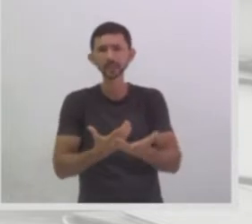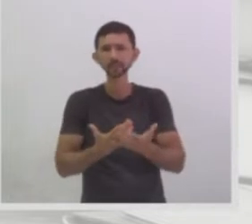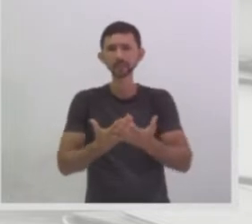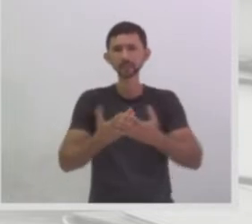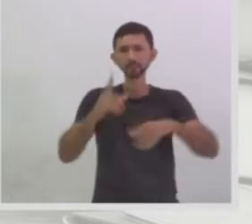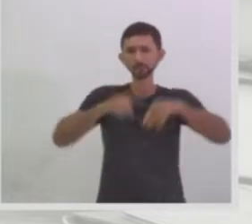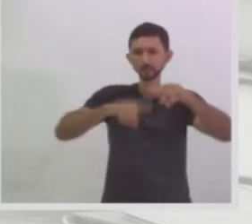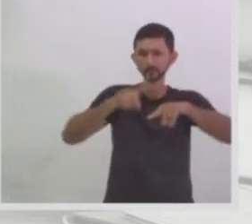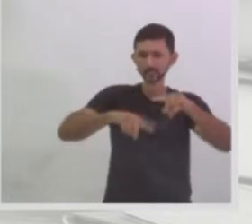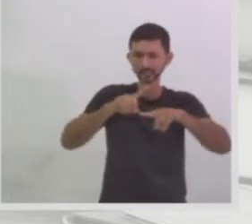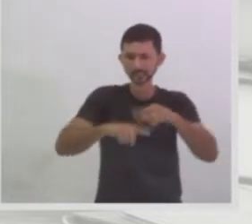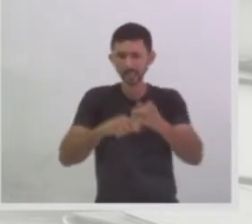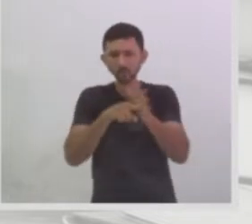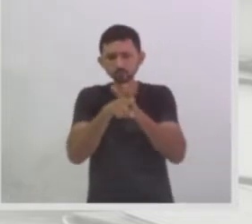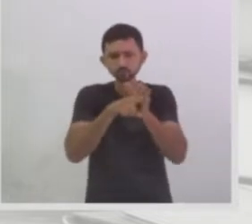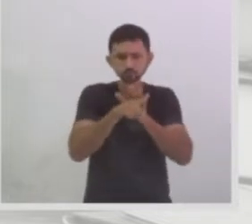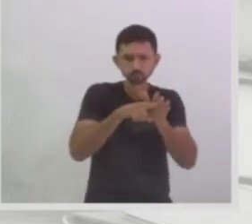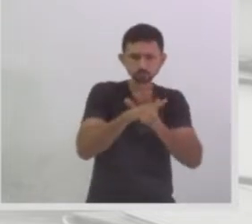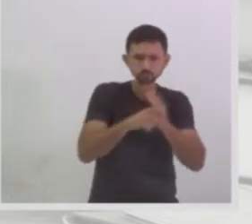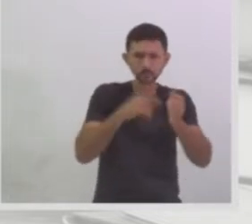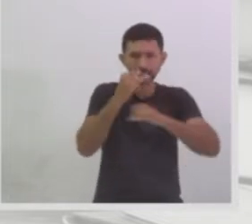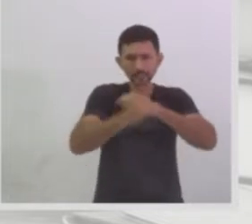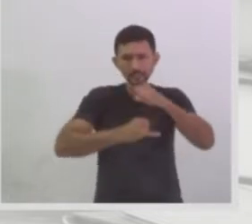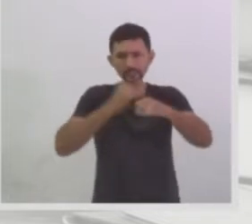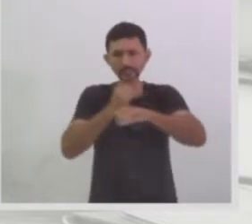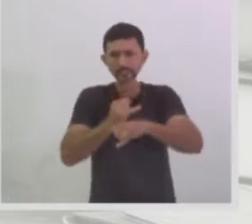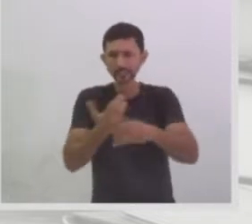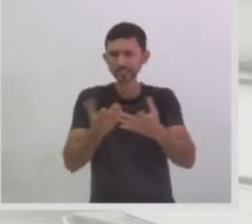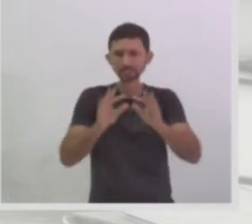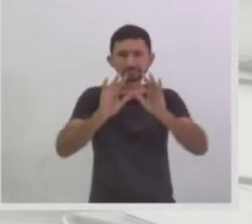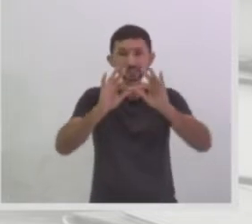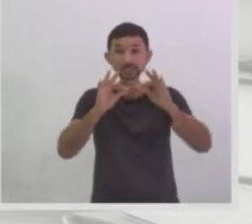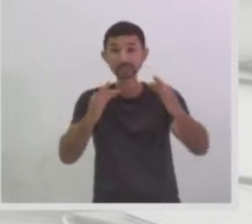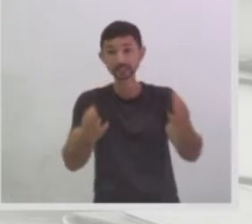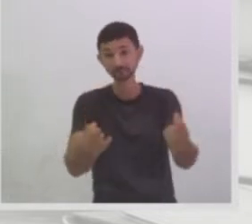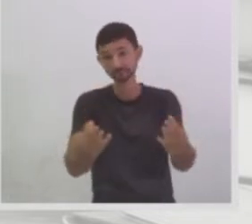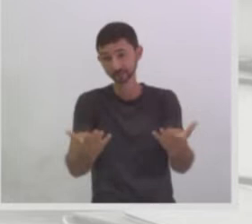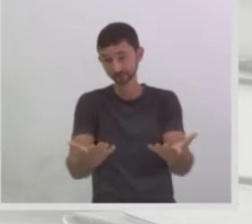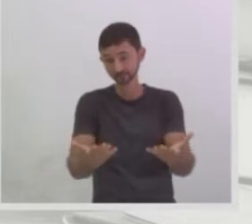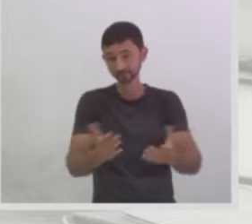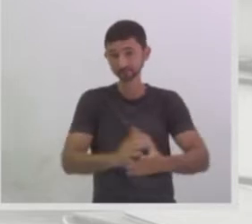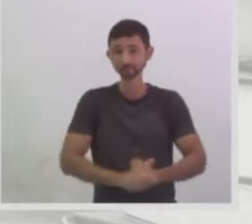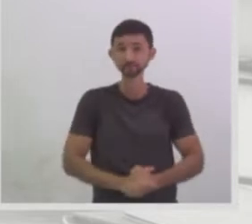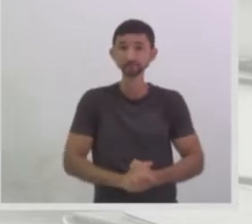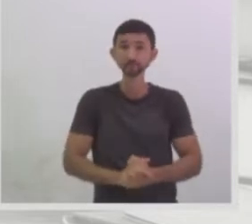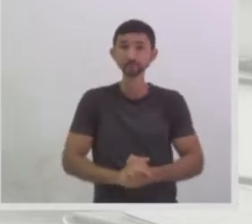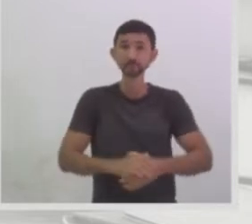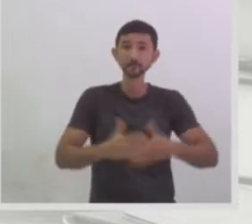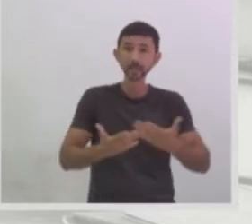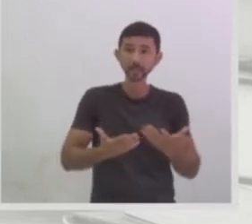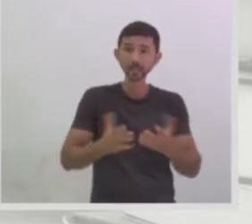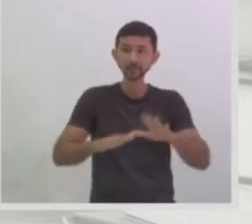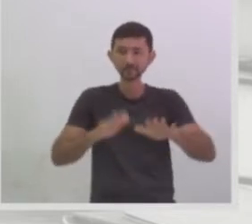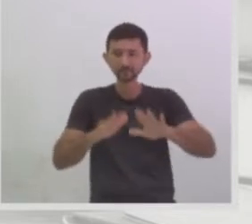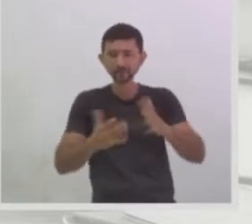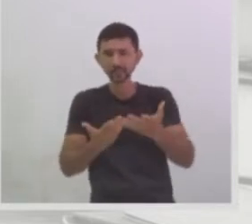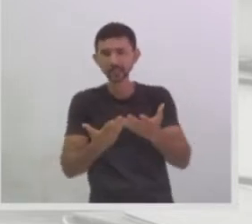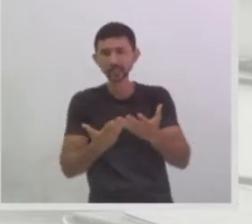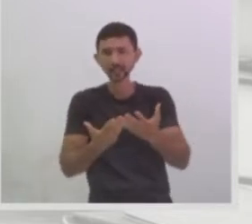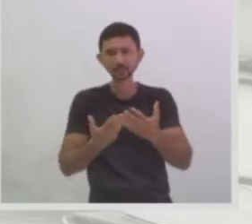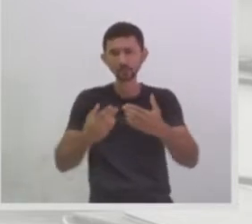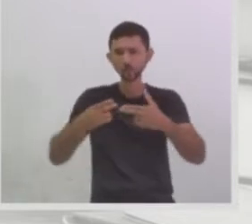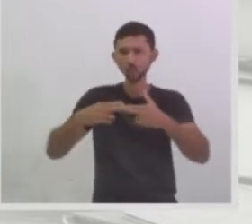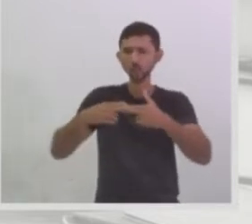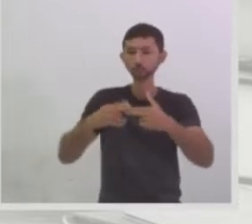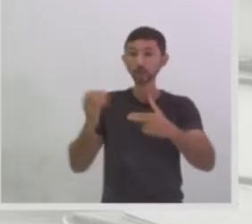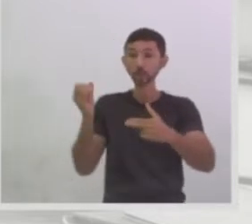ferramentas de busca na internet é superficial e descartável. E em nenhum momento o uso das